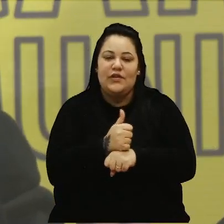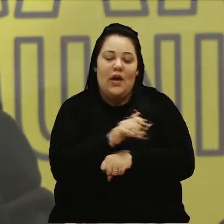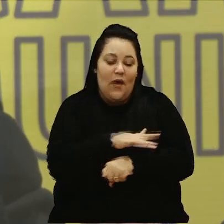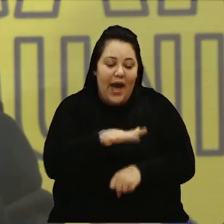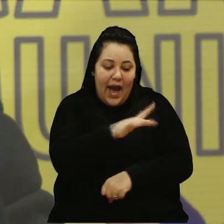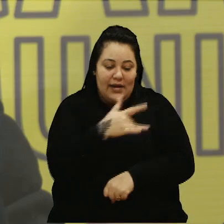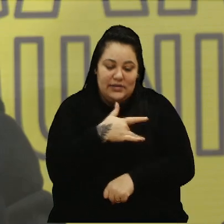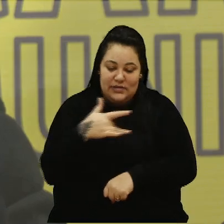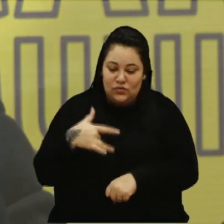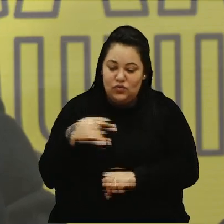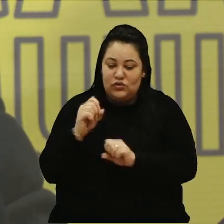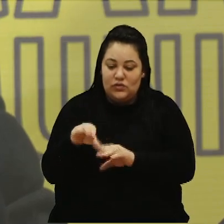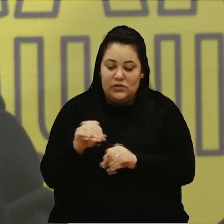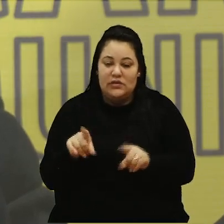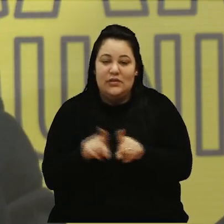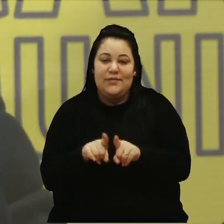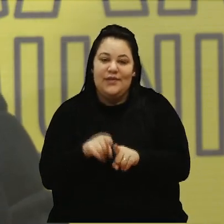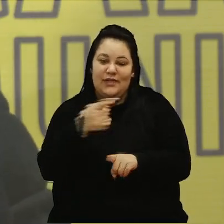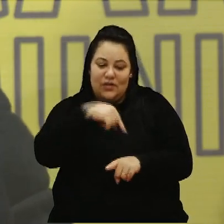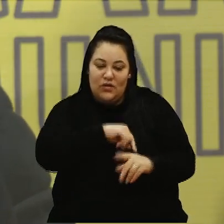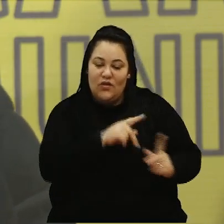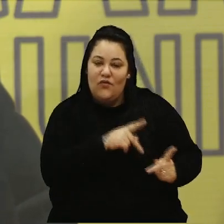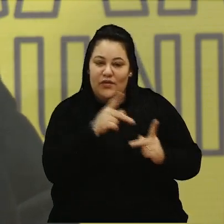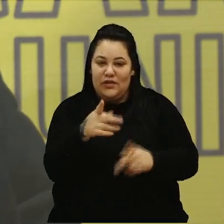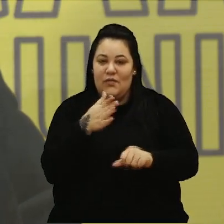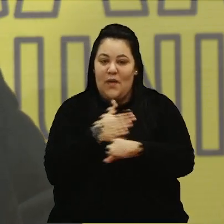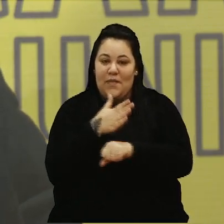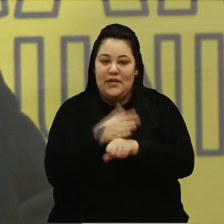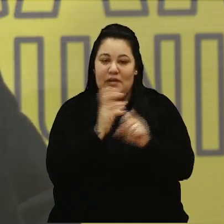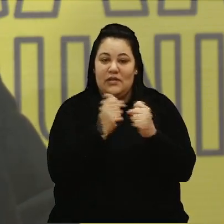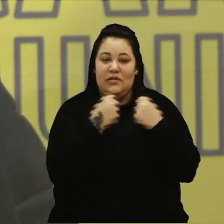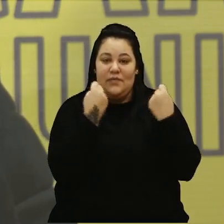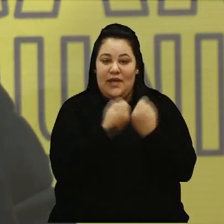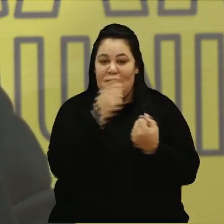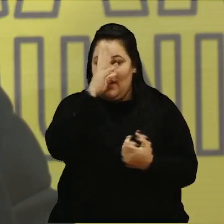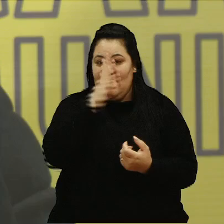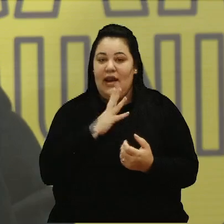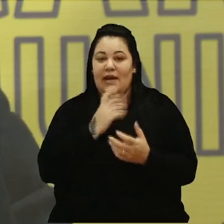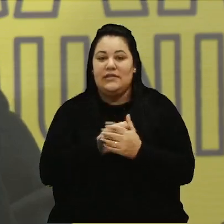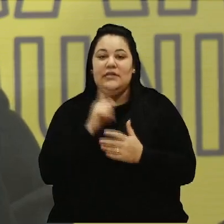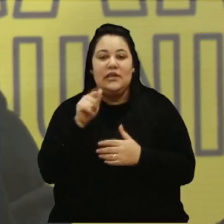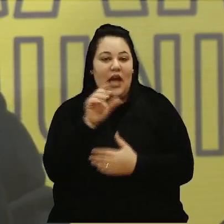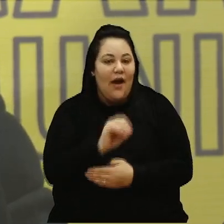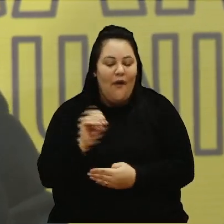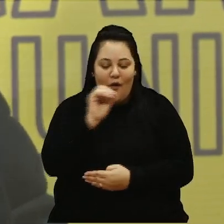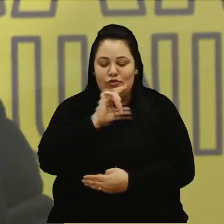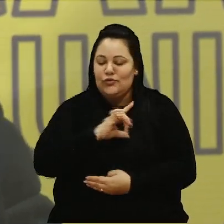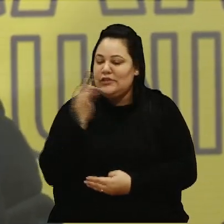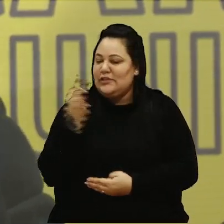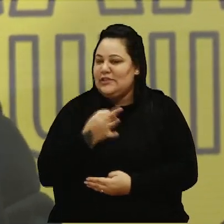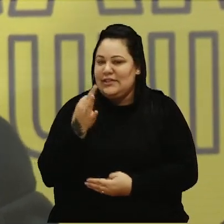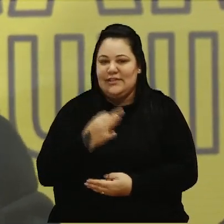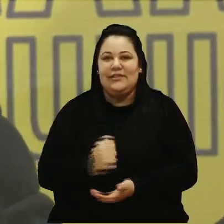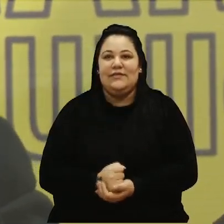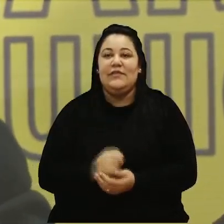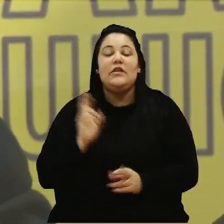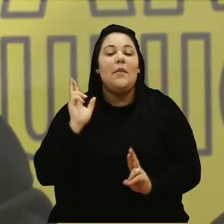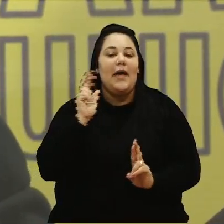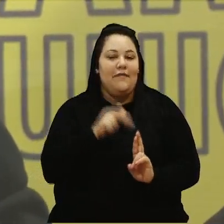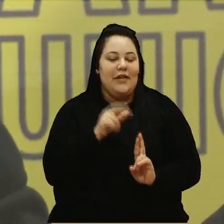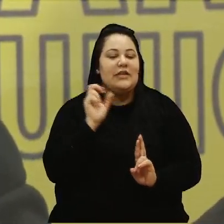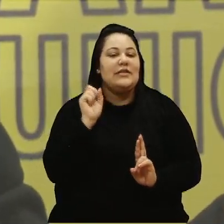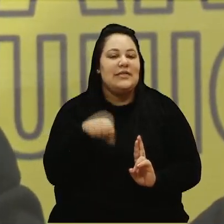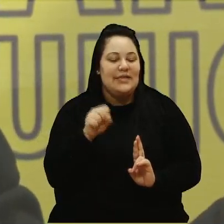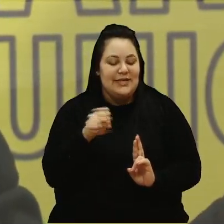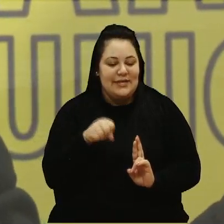da educação, a gente está convidando para participar desse seminário que é gratuito e que vai ser sensacional, eu tenho certeza. Vai ser uma referência